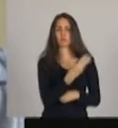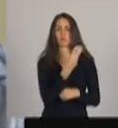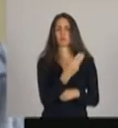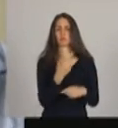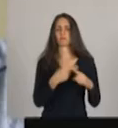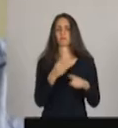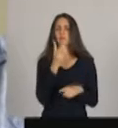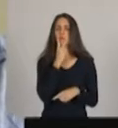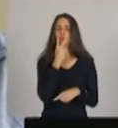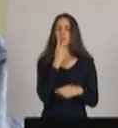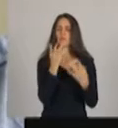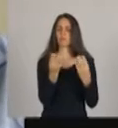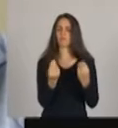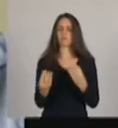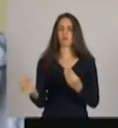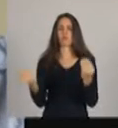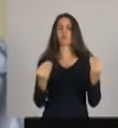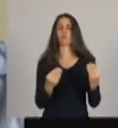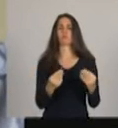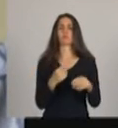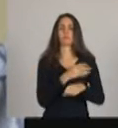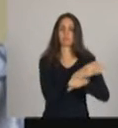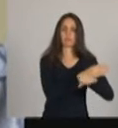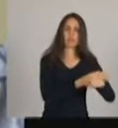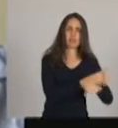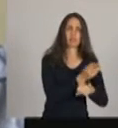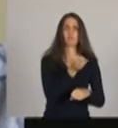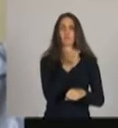município de Vitória, no município de Serra,